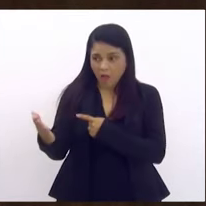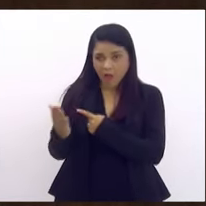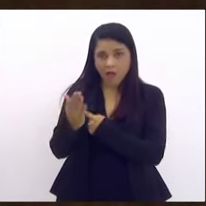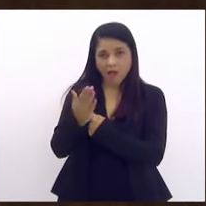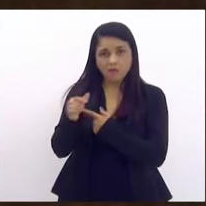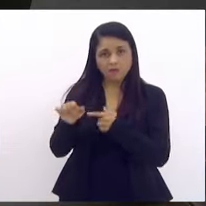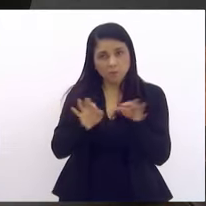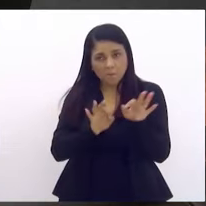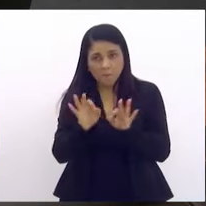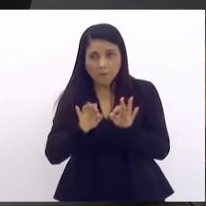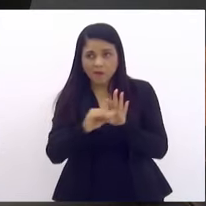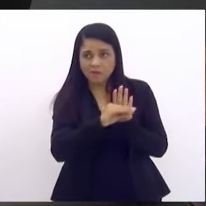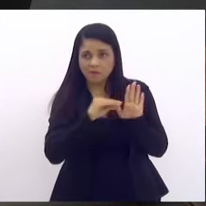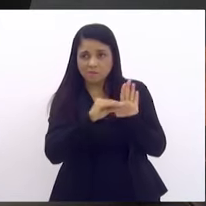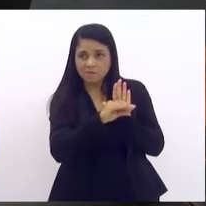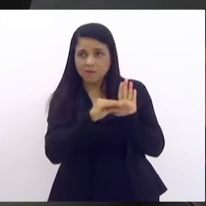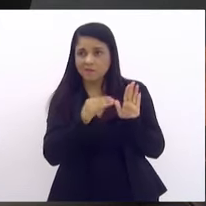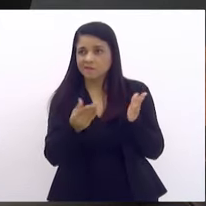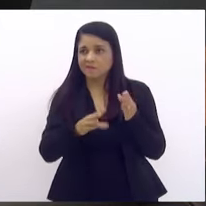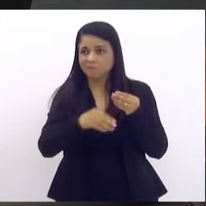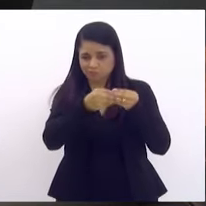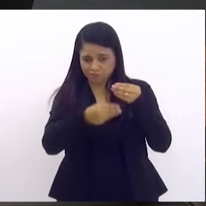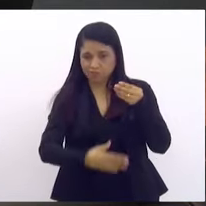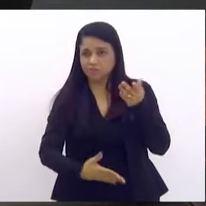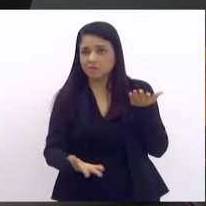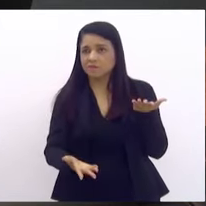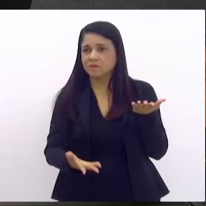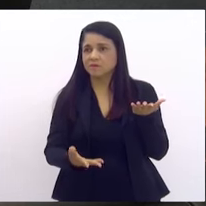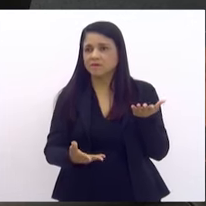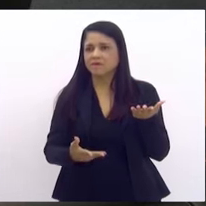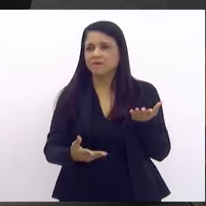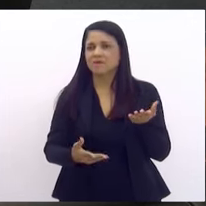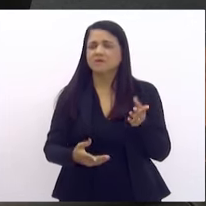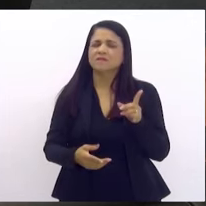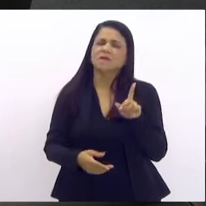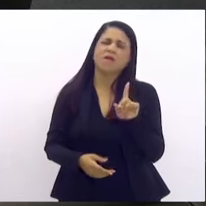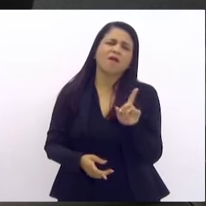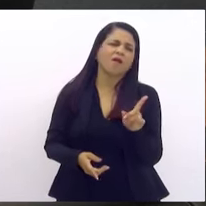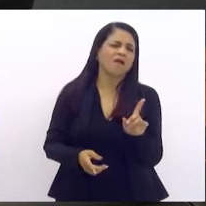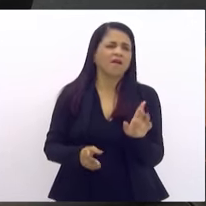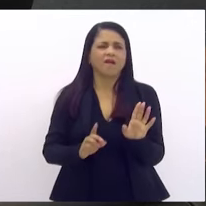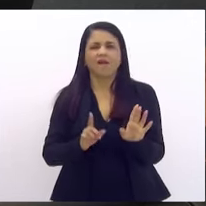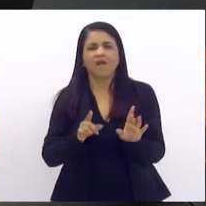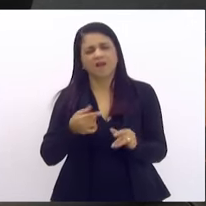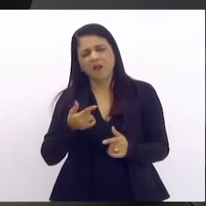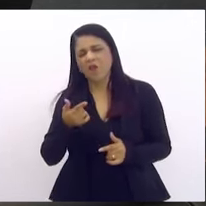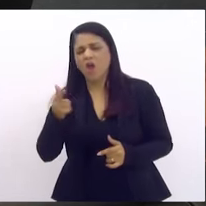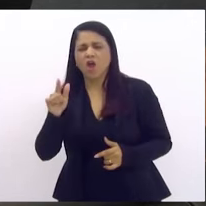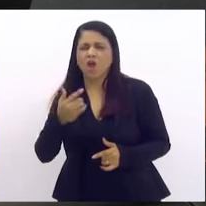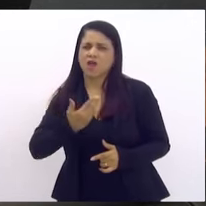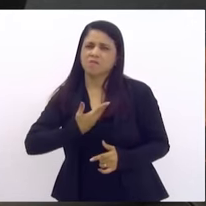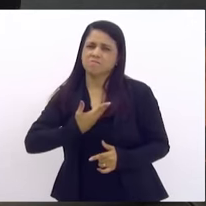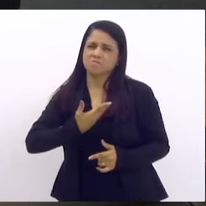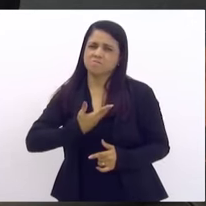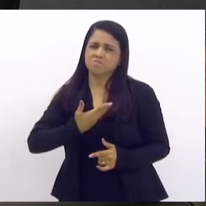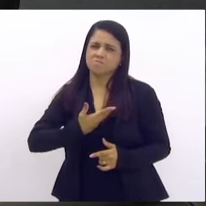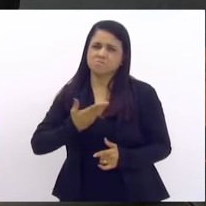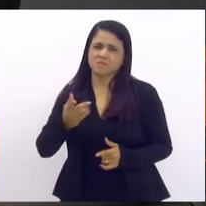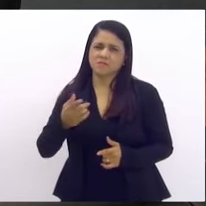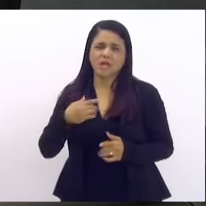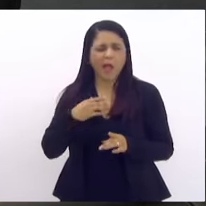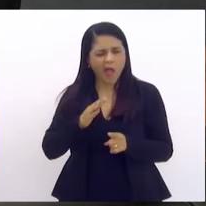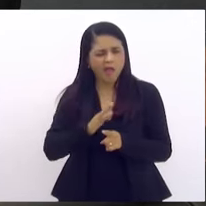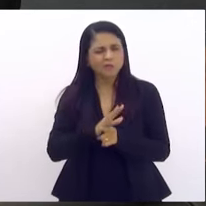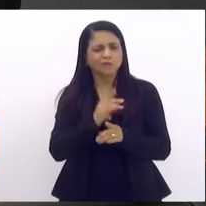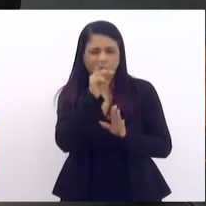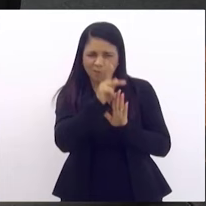preparar as emendas não não não aquela é uma querida que ajuda todos os nossos projetos mas